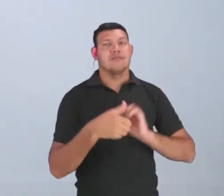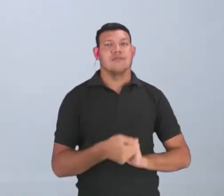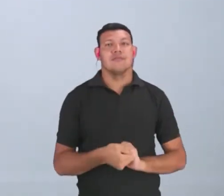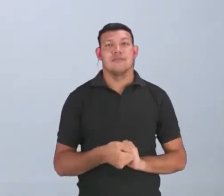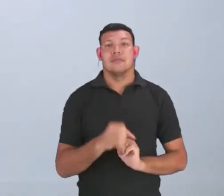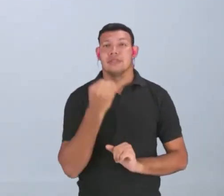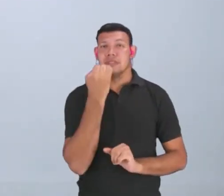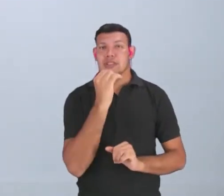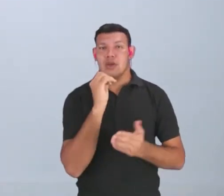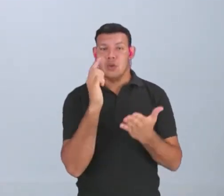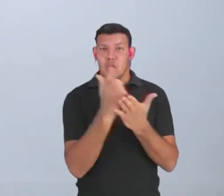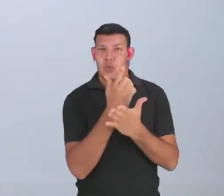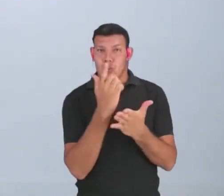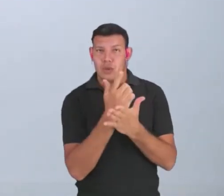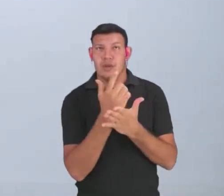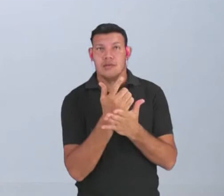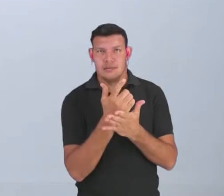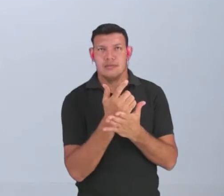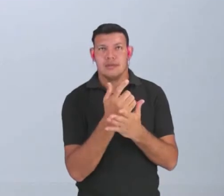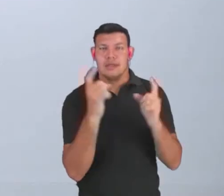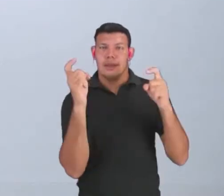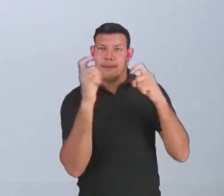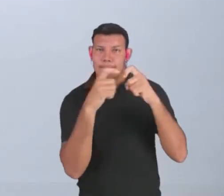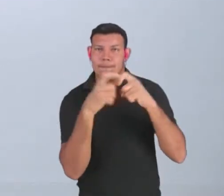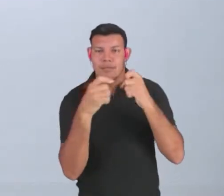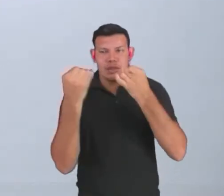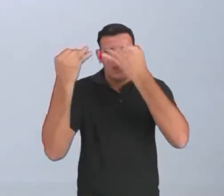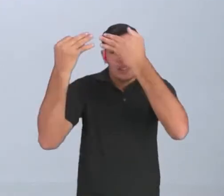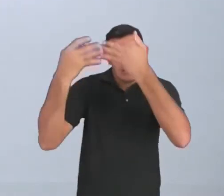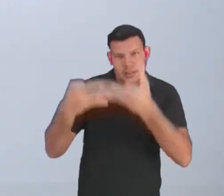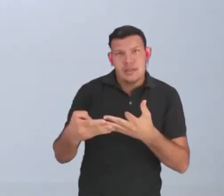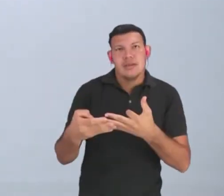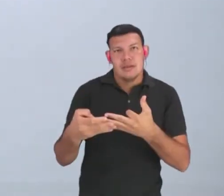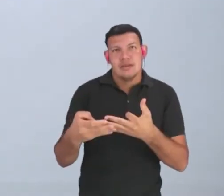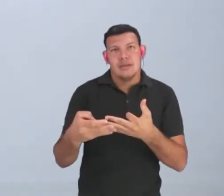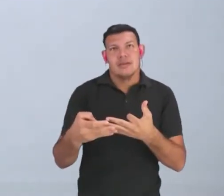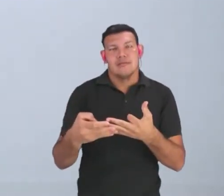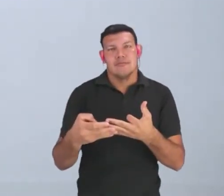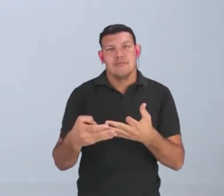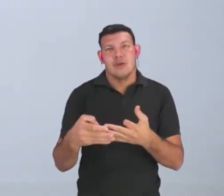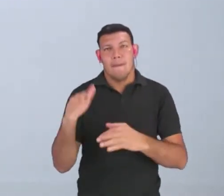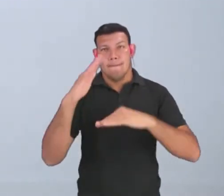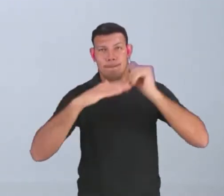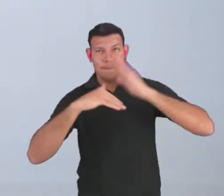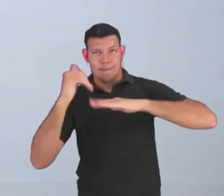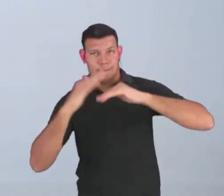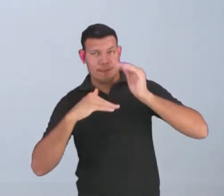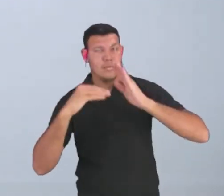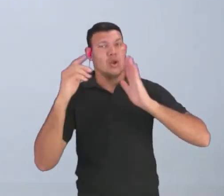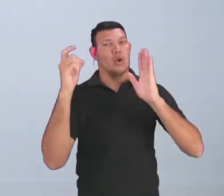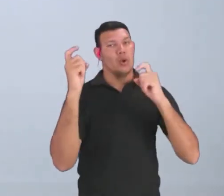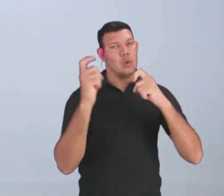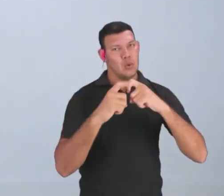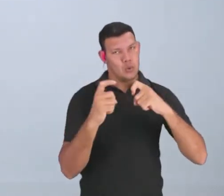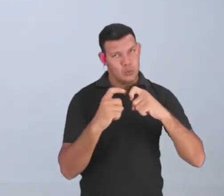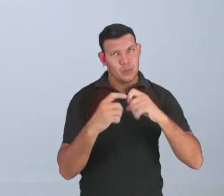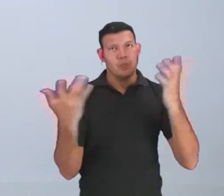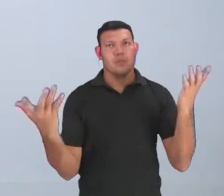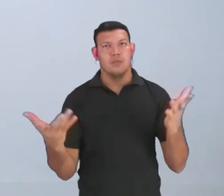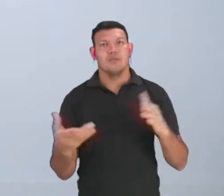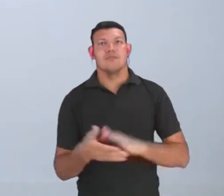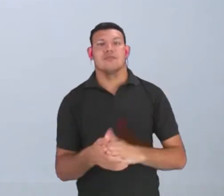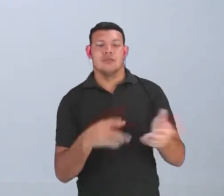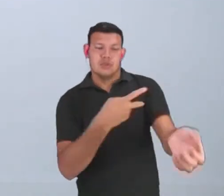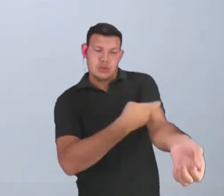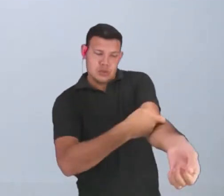medicina está falando sobre a medicina em si, sobre o ato de ser médico, sobre como é ser médico, etc.,